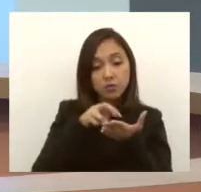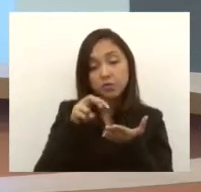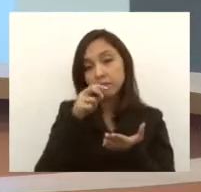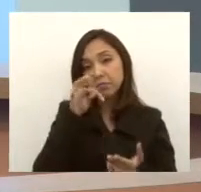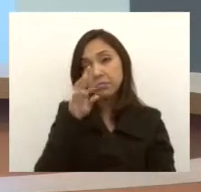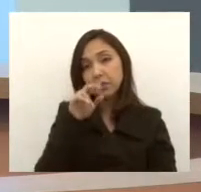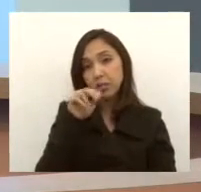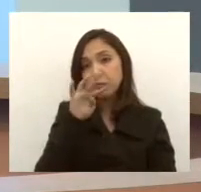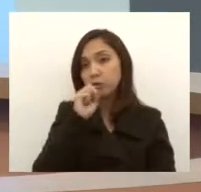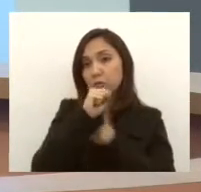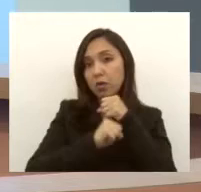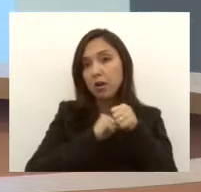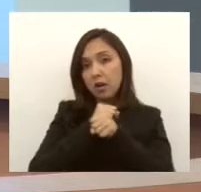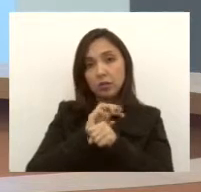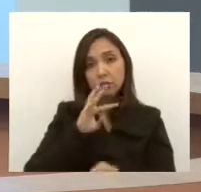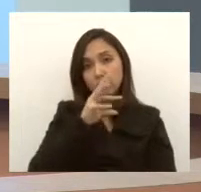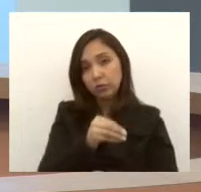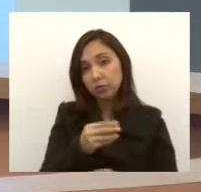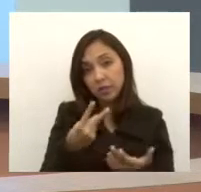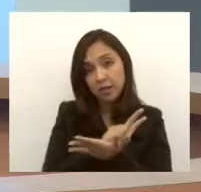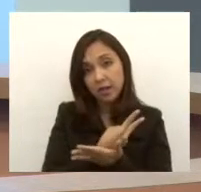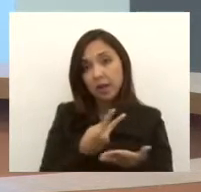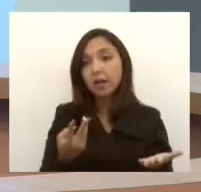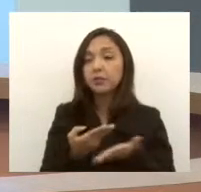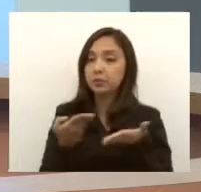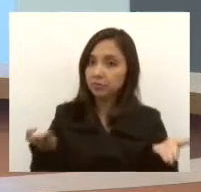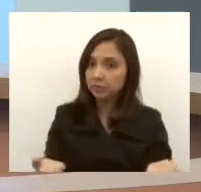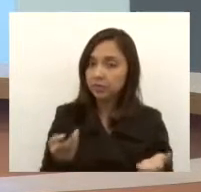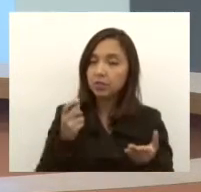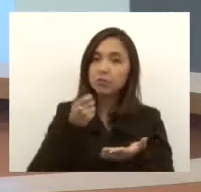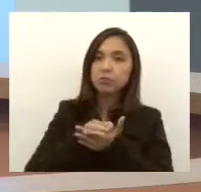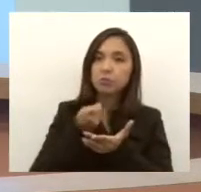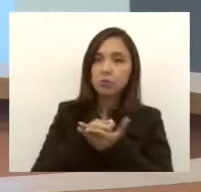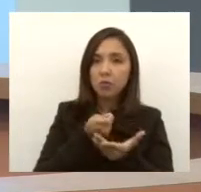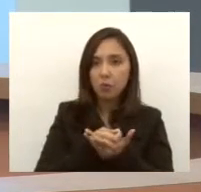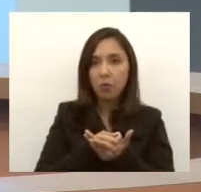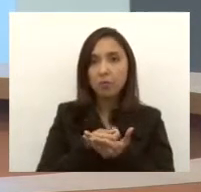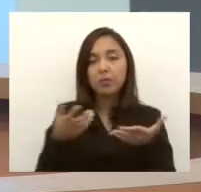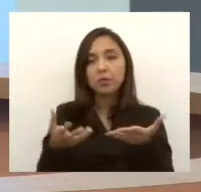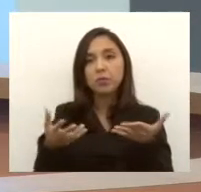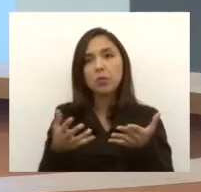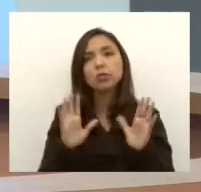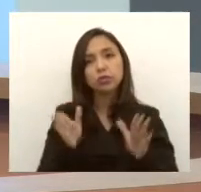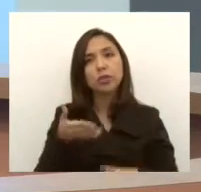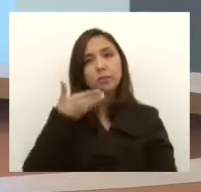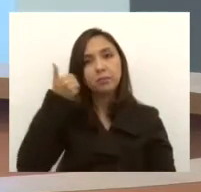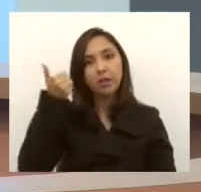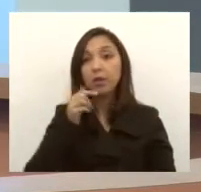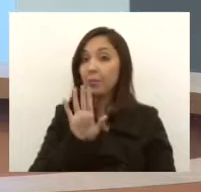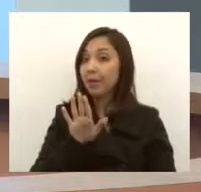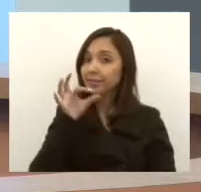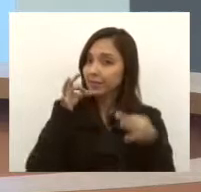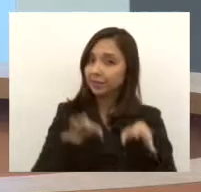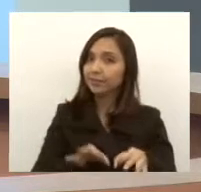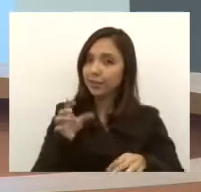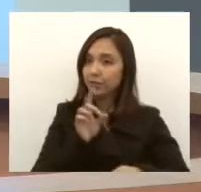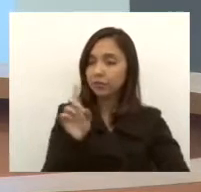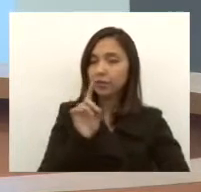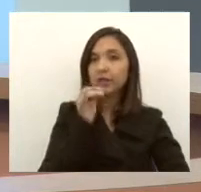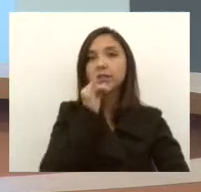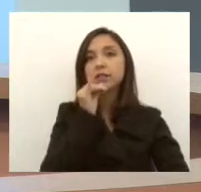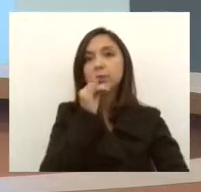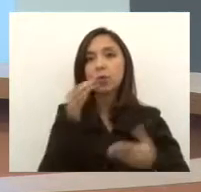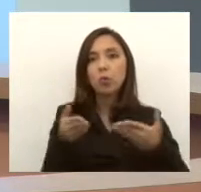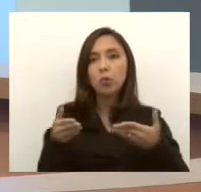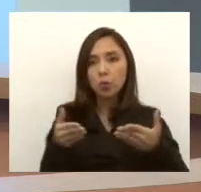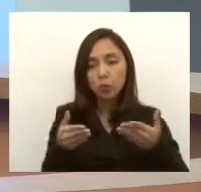inteiro, que é uma outra coisa errada. De tanto eu insistir e cobrar, hoje já melhorou um pouco, ainda não é justo. Hoje um cirurgião